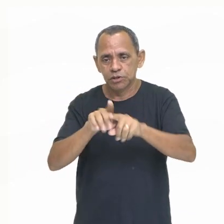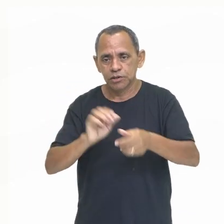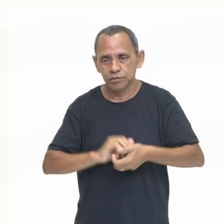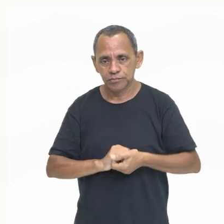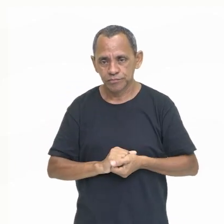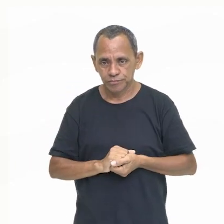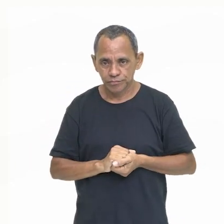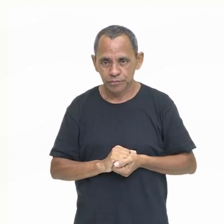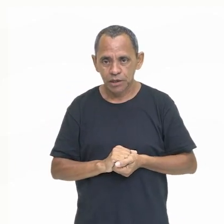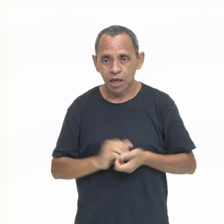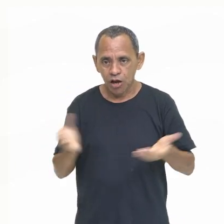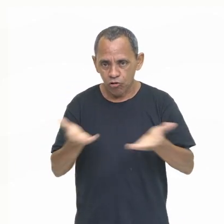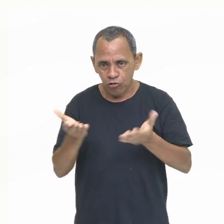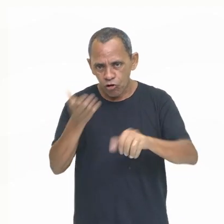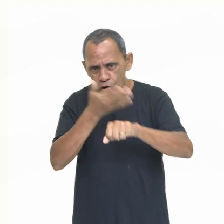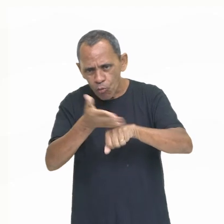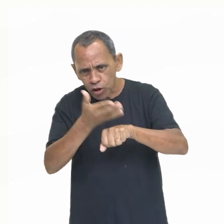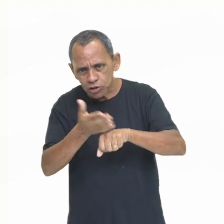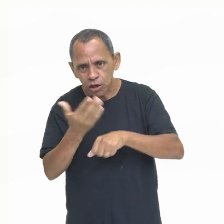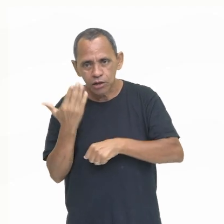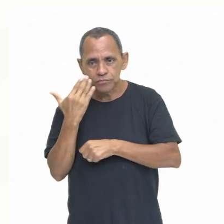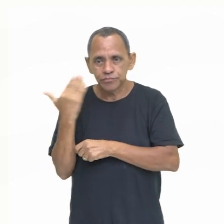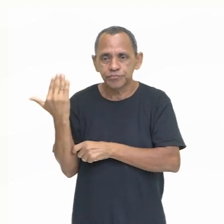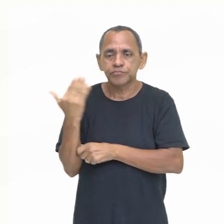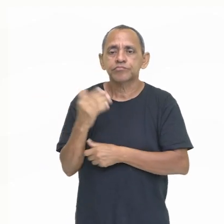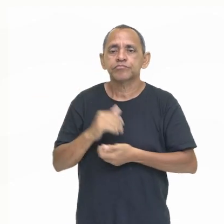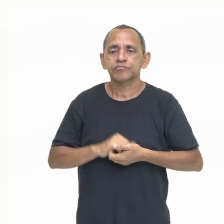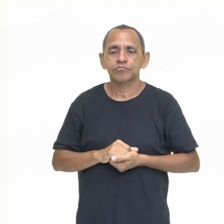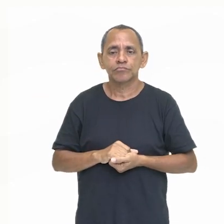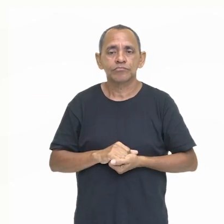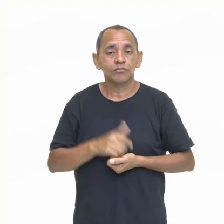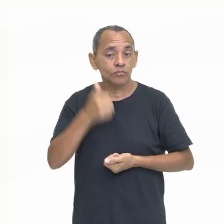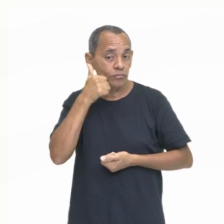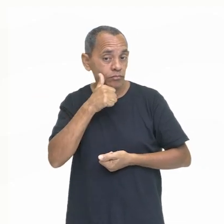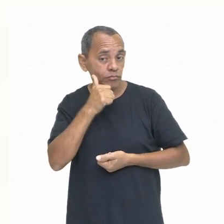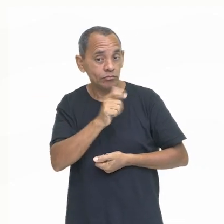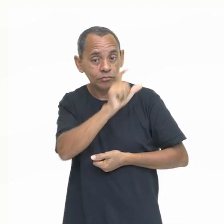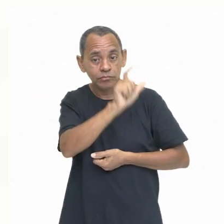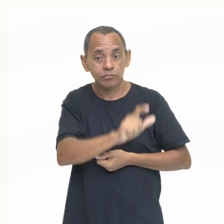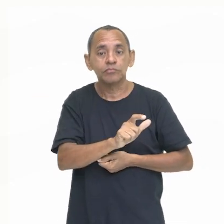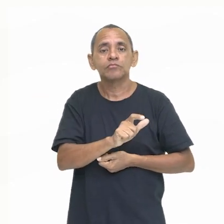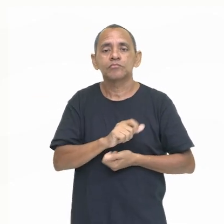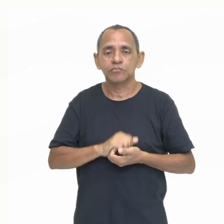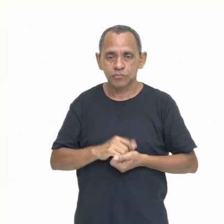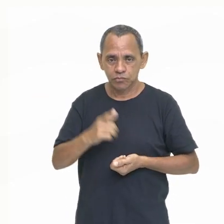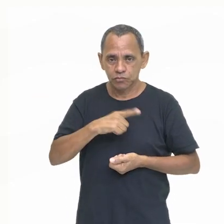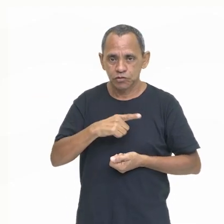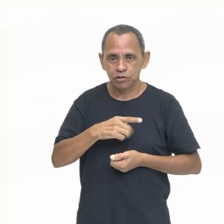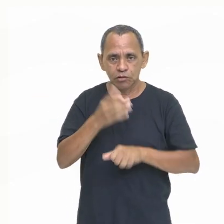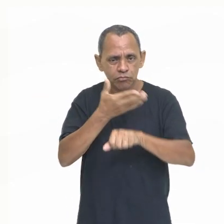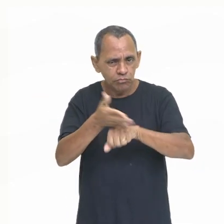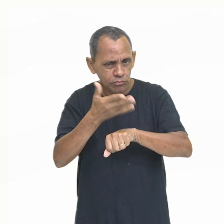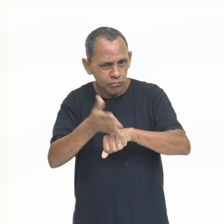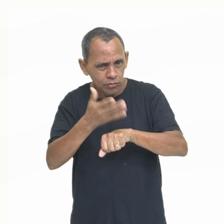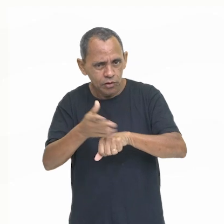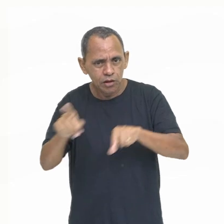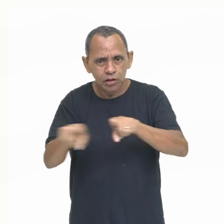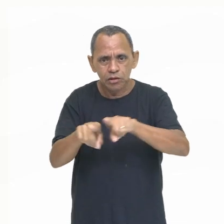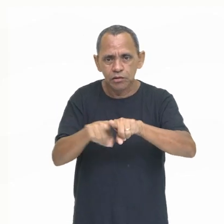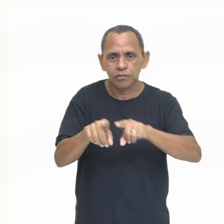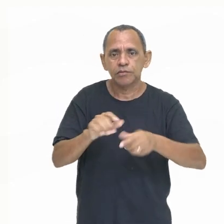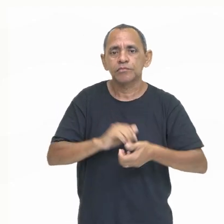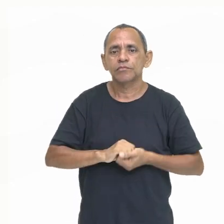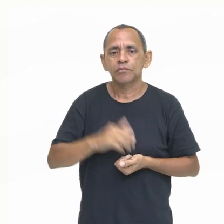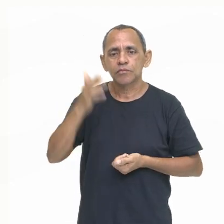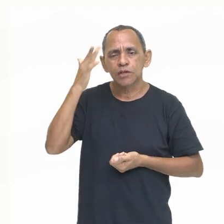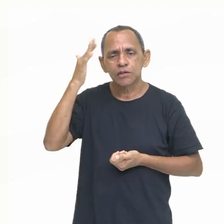vamos praticar. Olha a situação. Luísa realizou um treino pensando em acompanhar seu desempenho. Vamos lá. Luísa realizou um treino